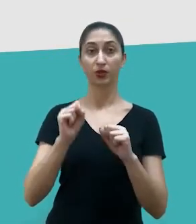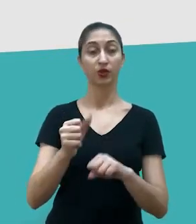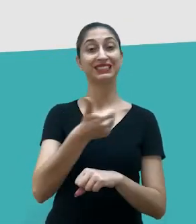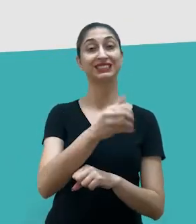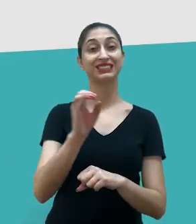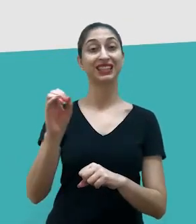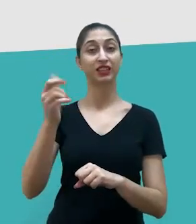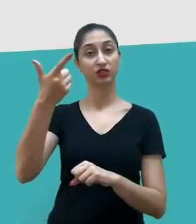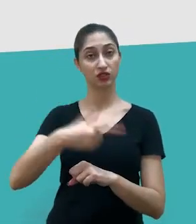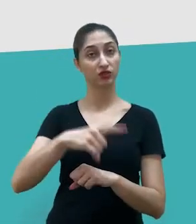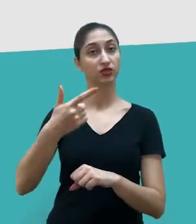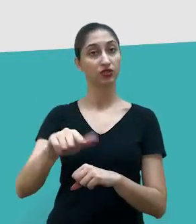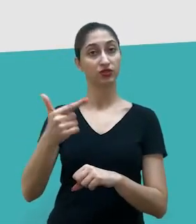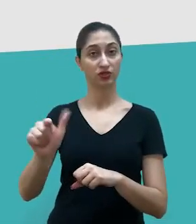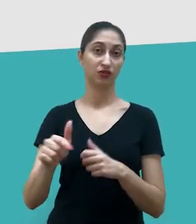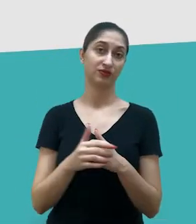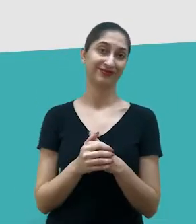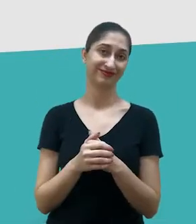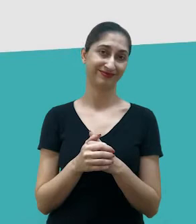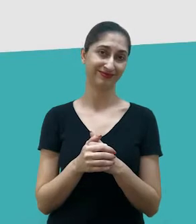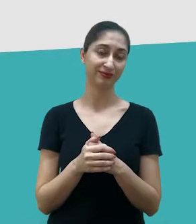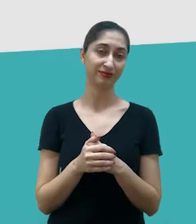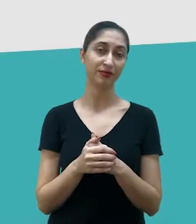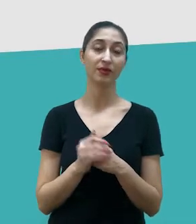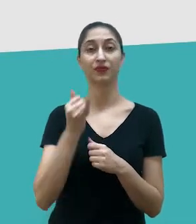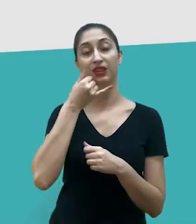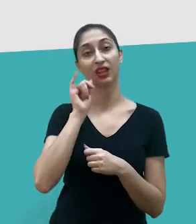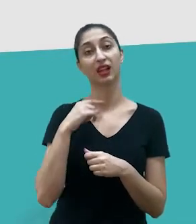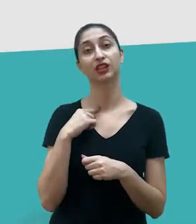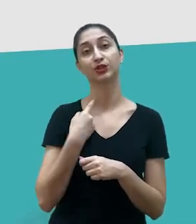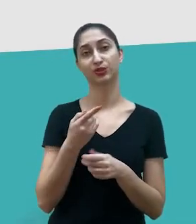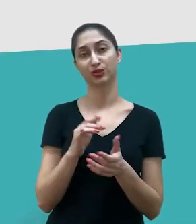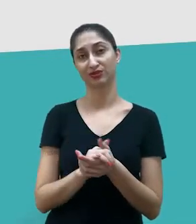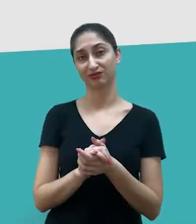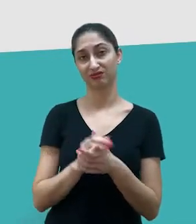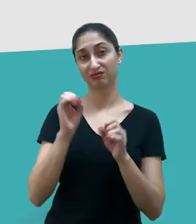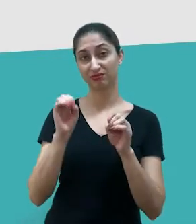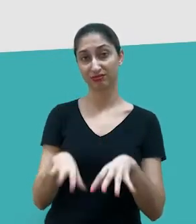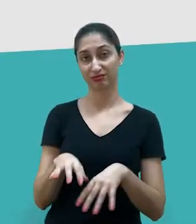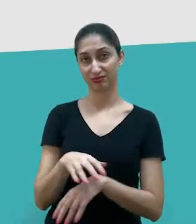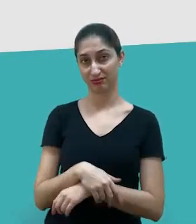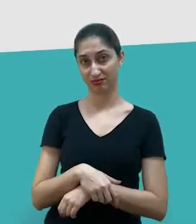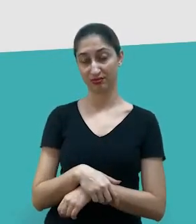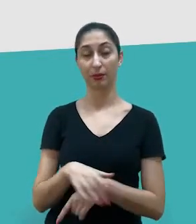100 vezes. Então, é não gerar lixo, desperdício. Outra forma da moda sustentável é